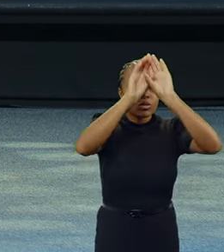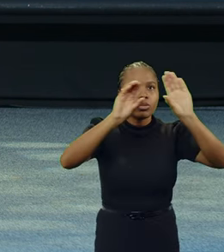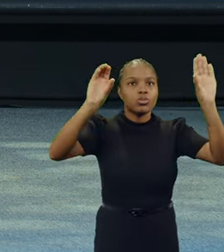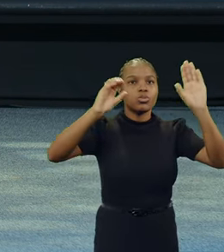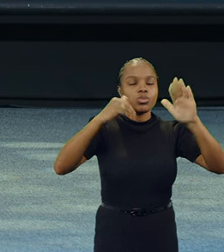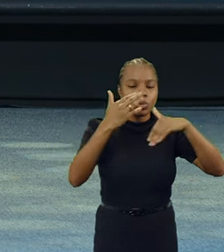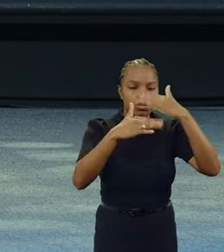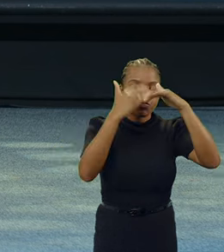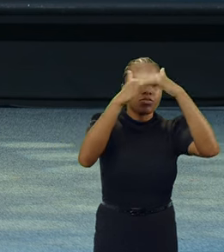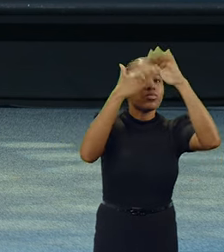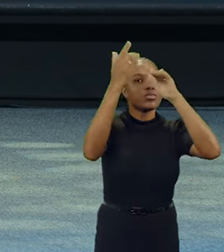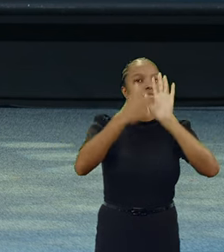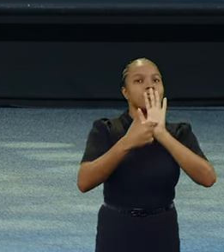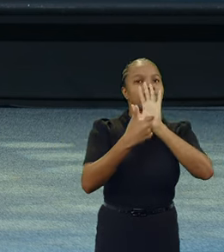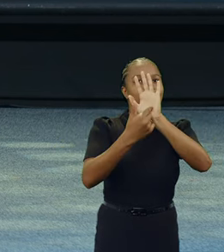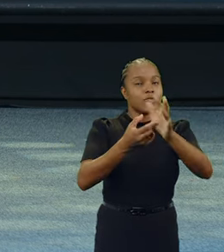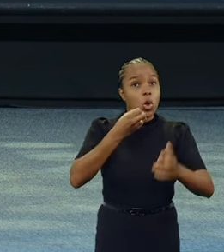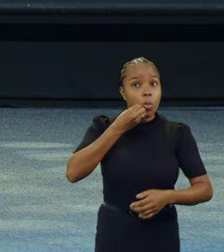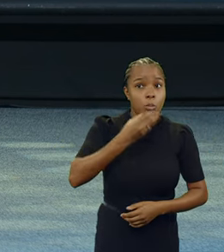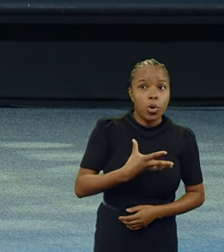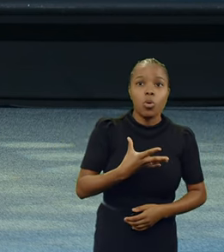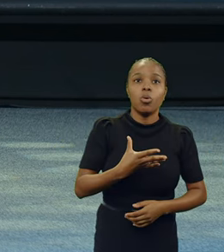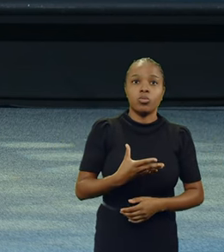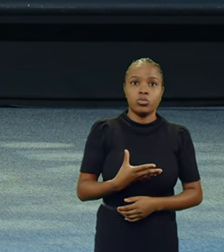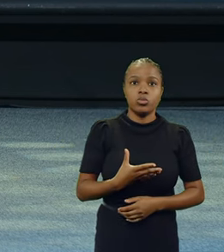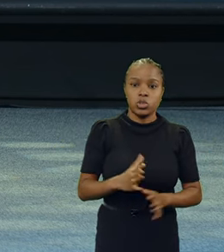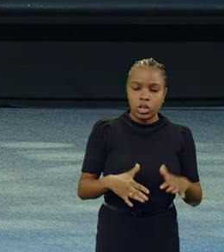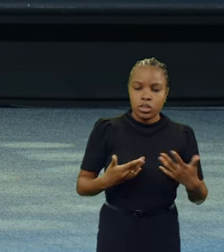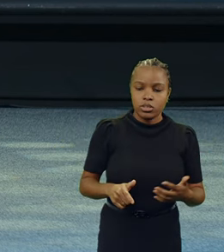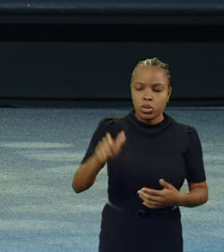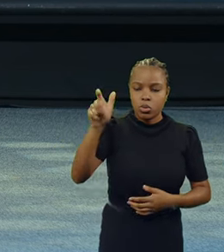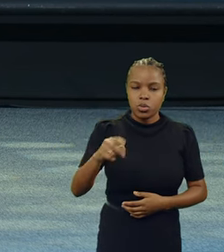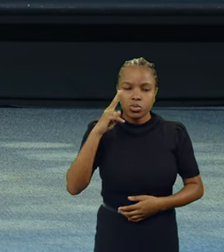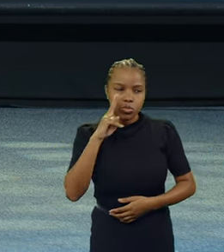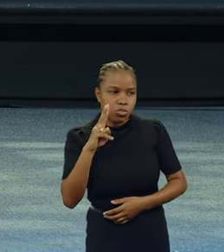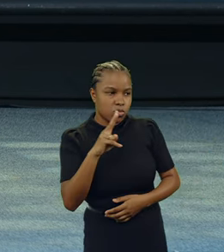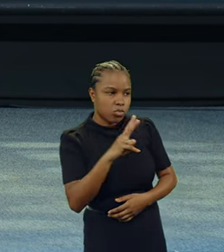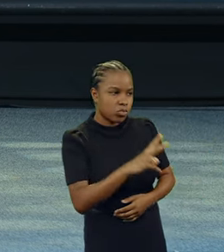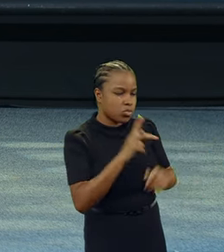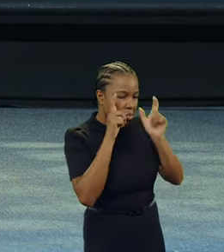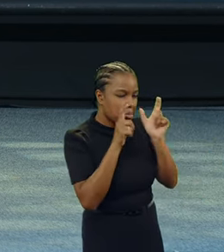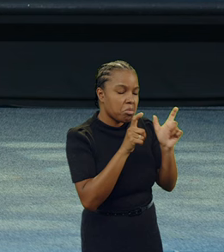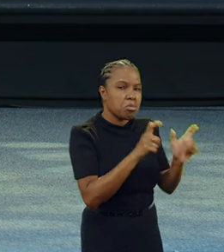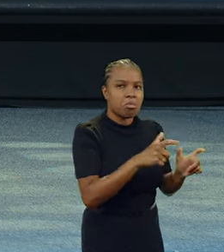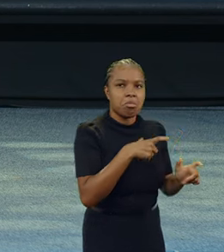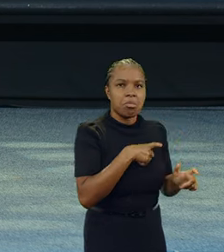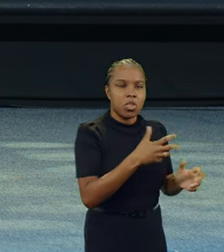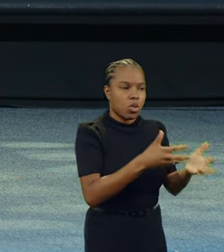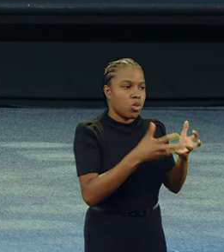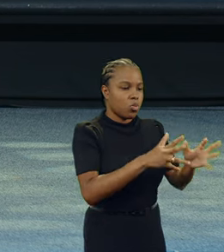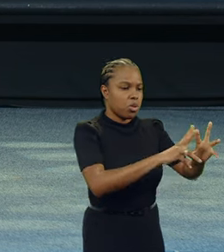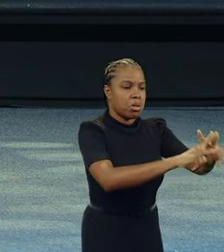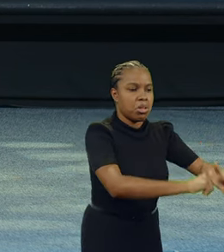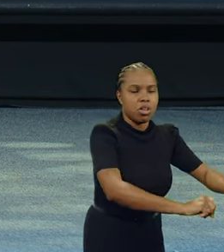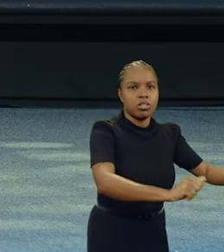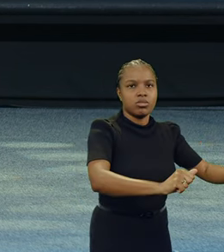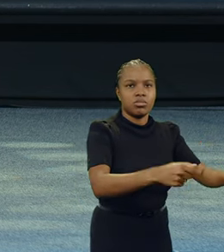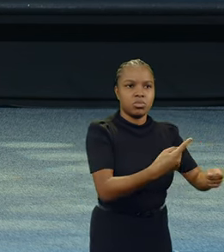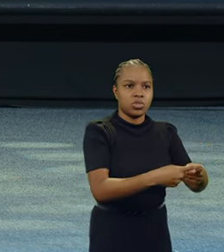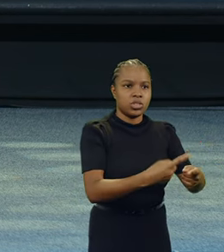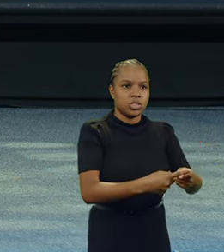gerando muito segundo Deus, Onã fica de olho e fala assim: vou boicotar, porque não quer